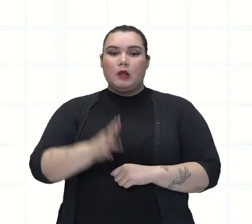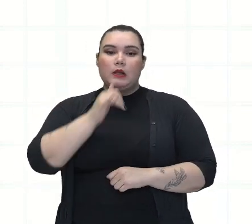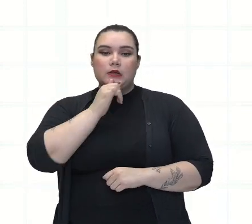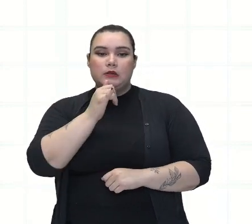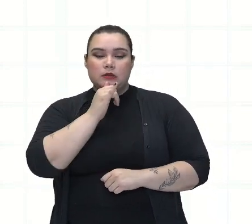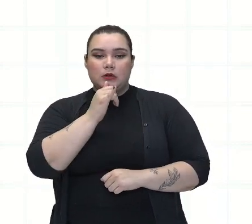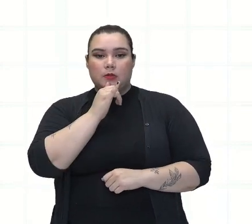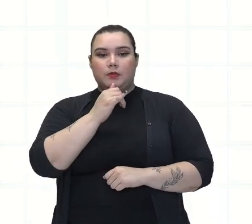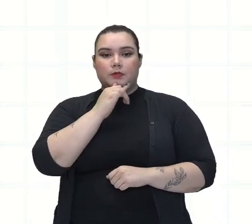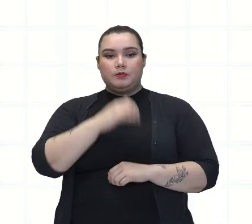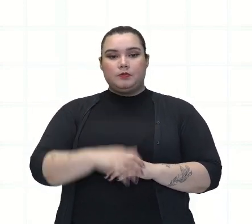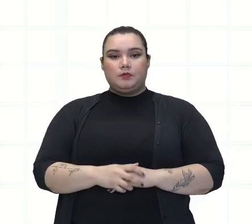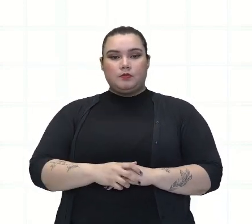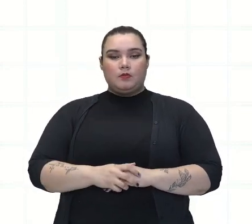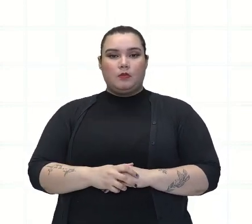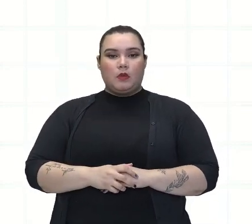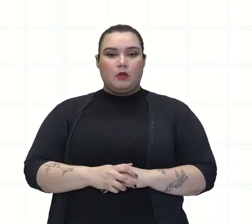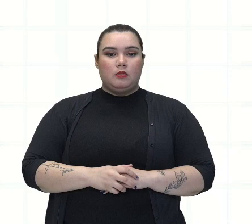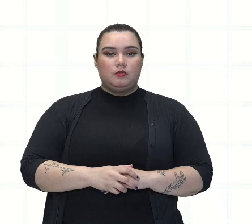que interessante.